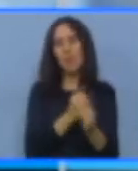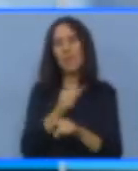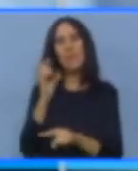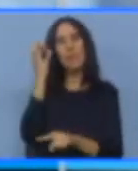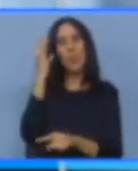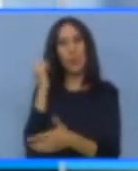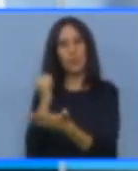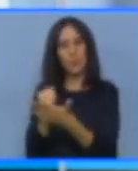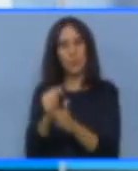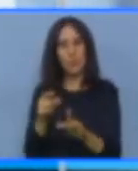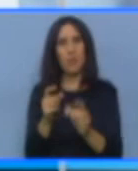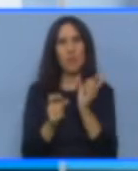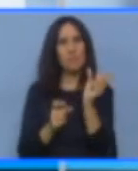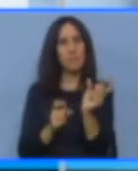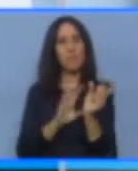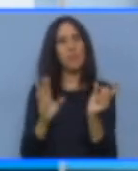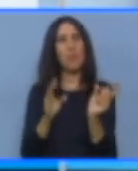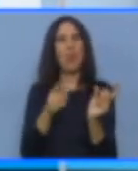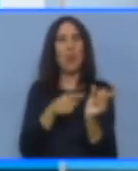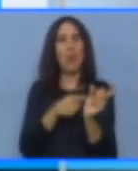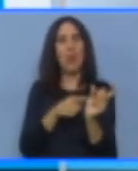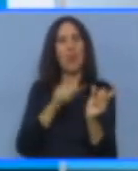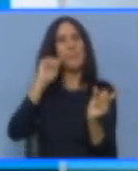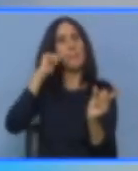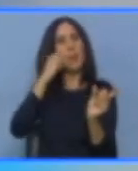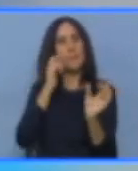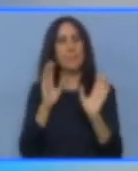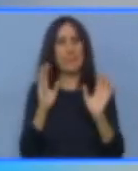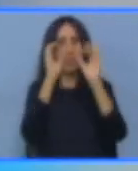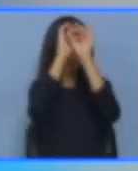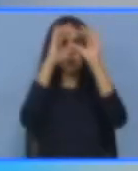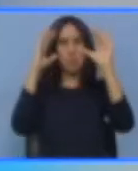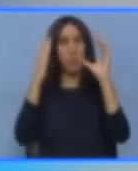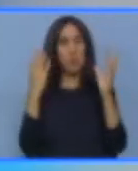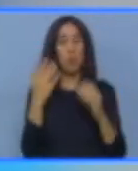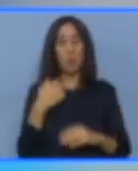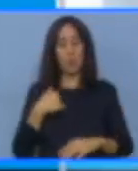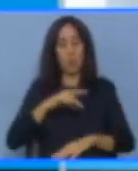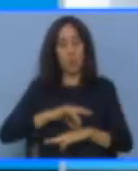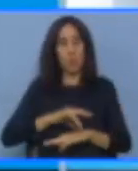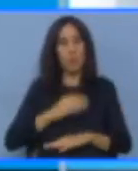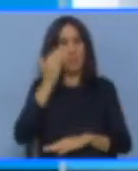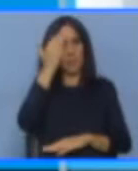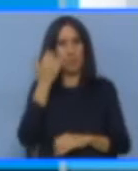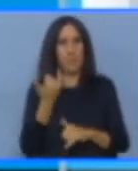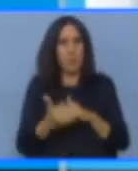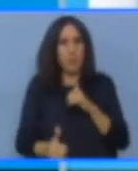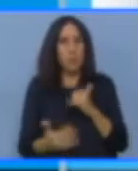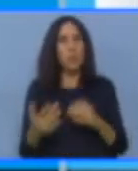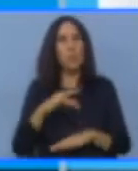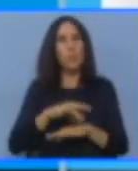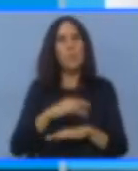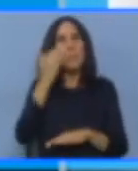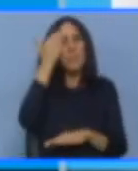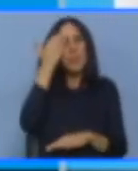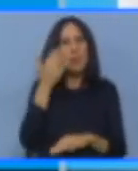criminosos. E esta palavra já vem com este vício. E a noção de que ou o doente mental é perigoso, ou o doente mental é